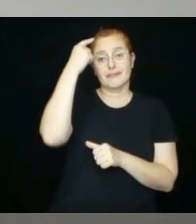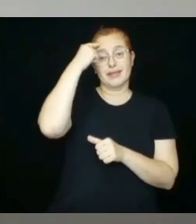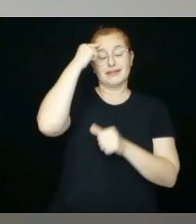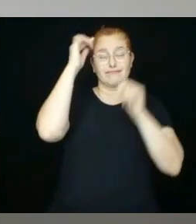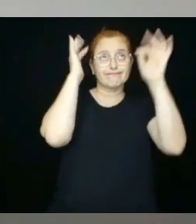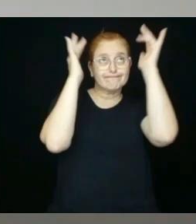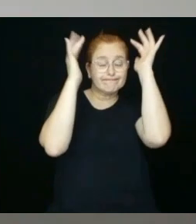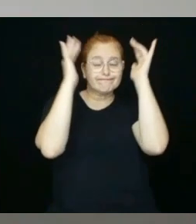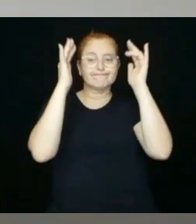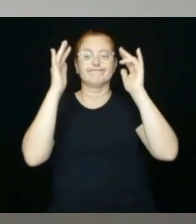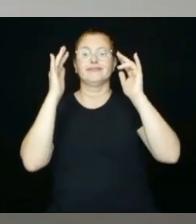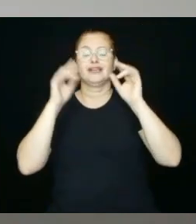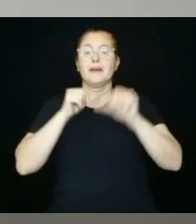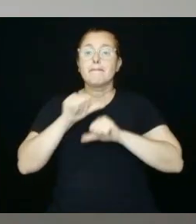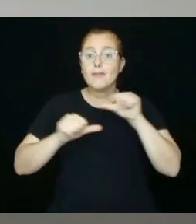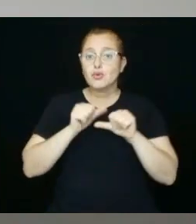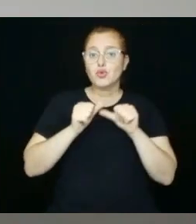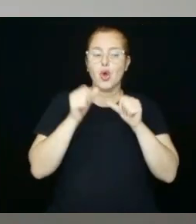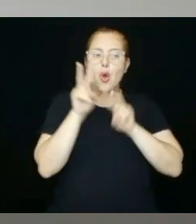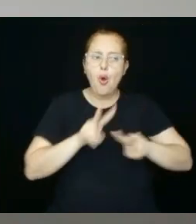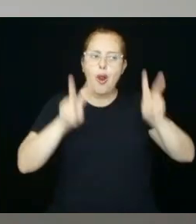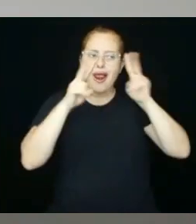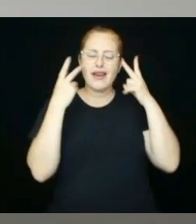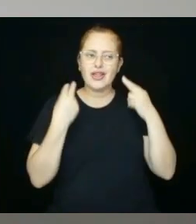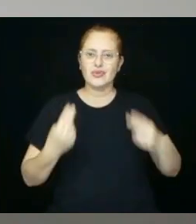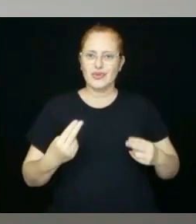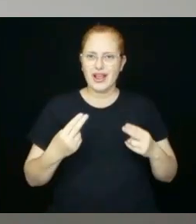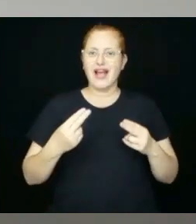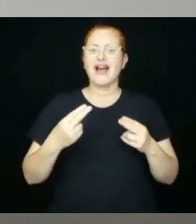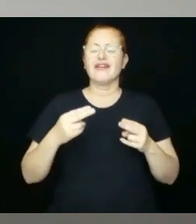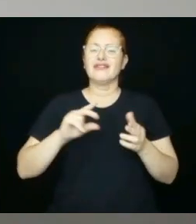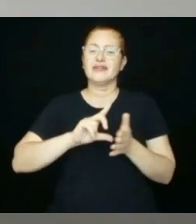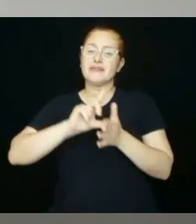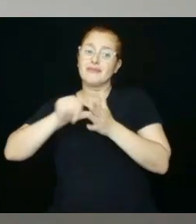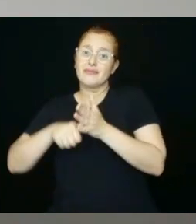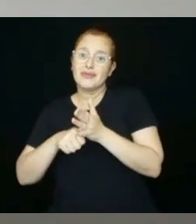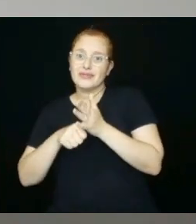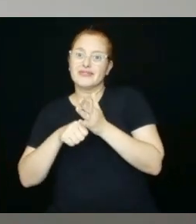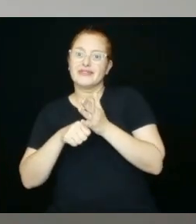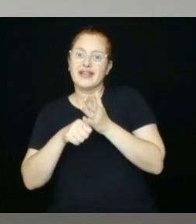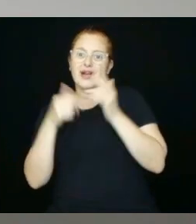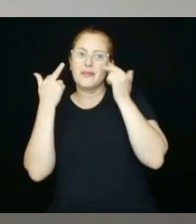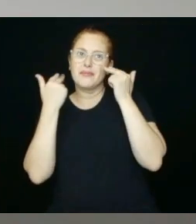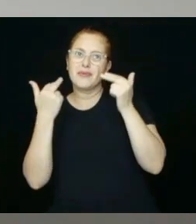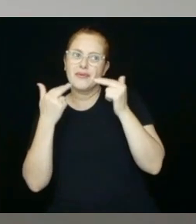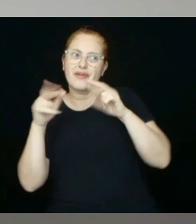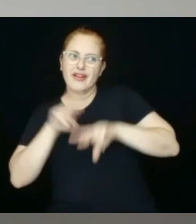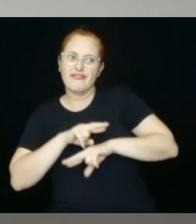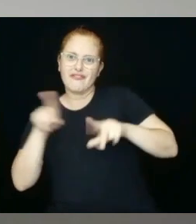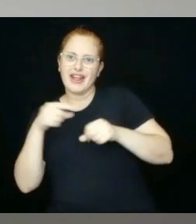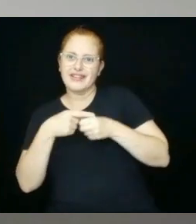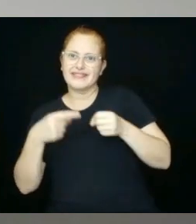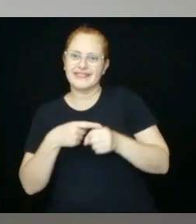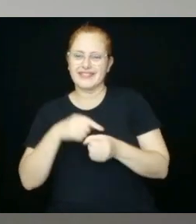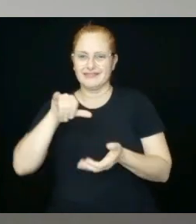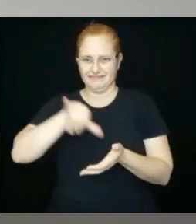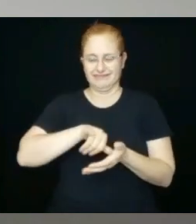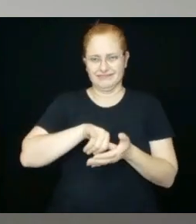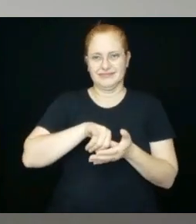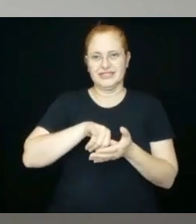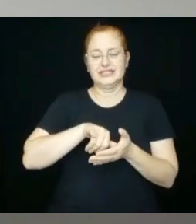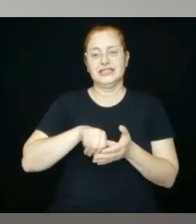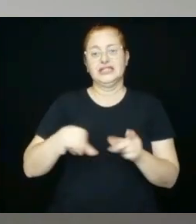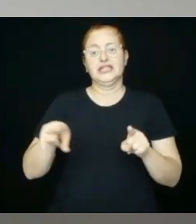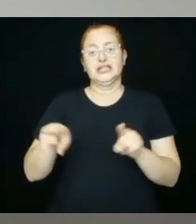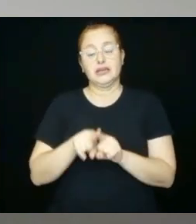assim, de um olhar natural para um olhar que vê as coisas como colagem, assim. E eu acho que reflete muito